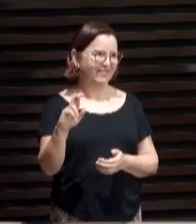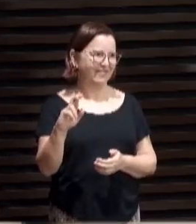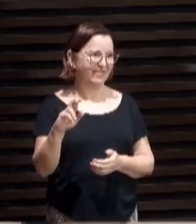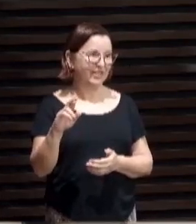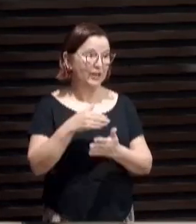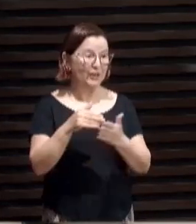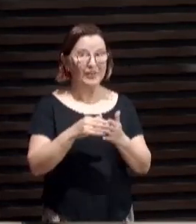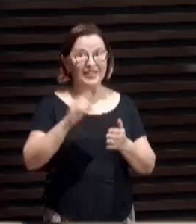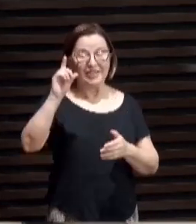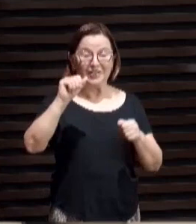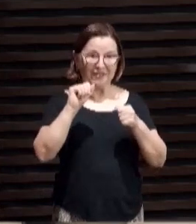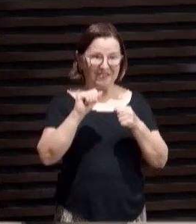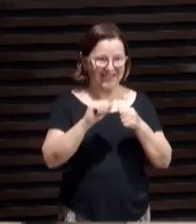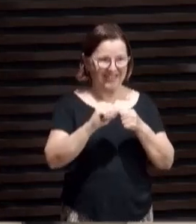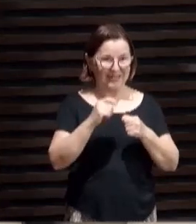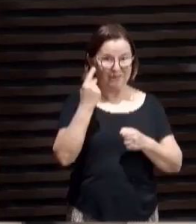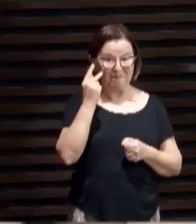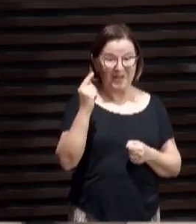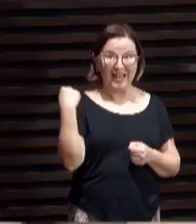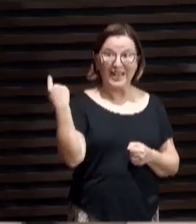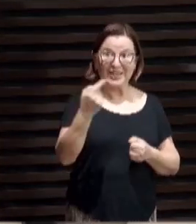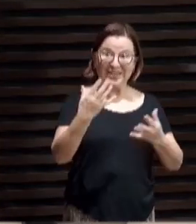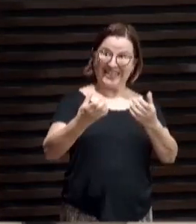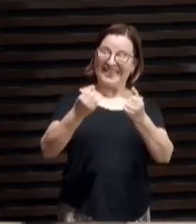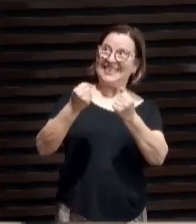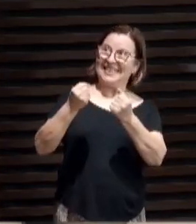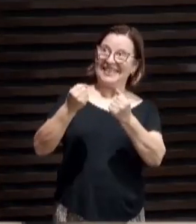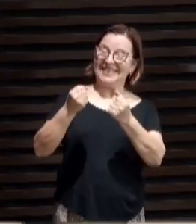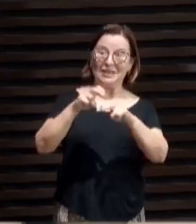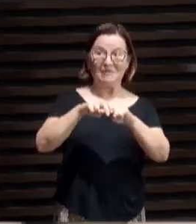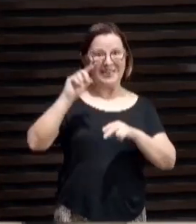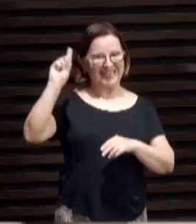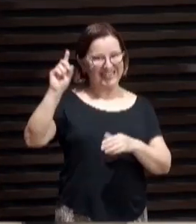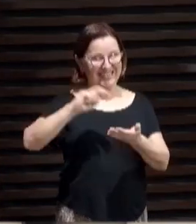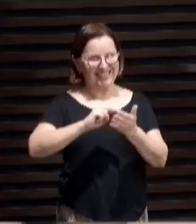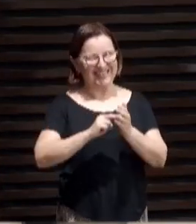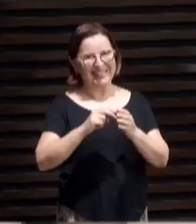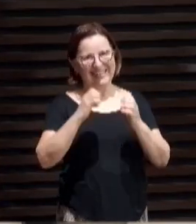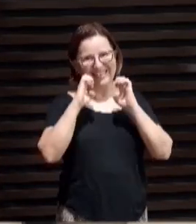Tudo que Deus faz para nos aceitar é evangelho.